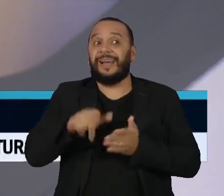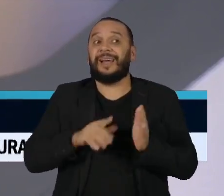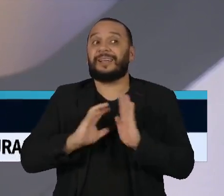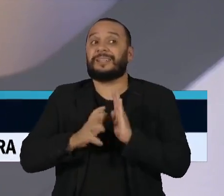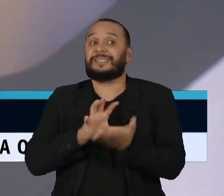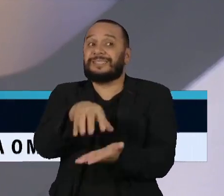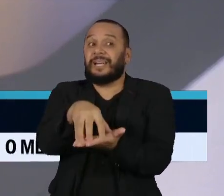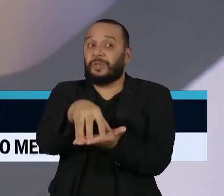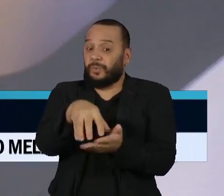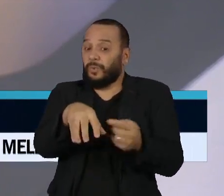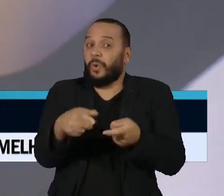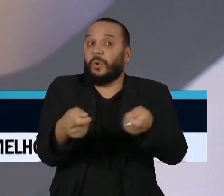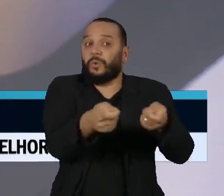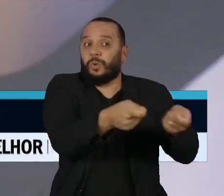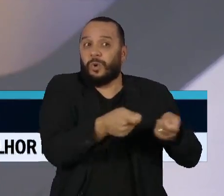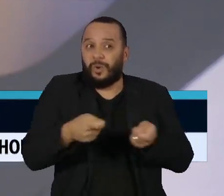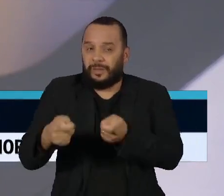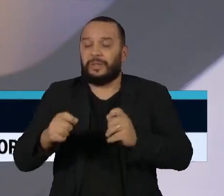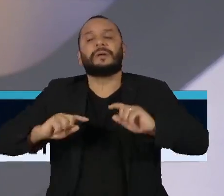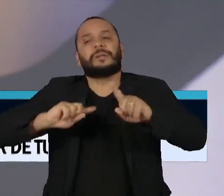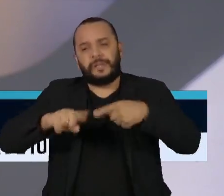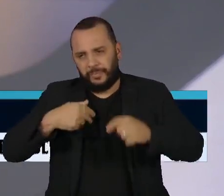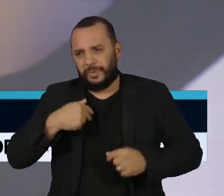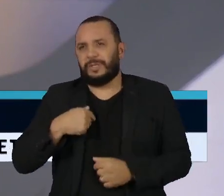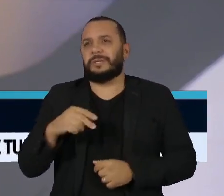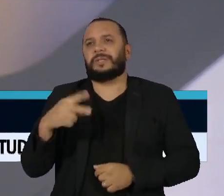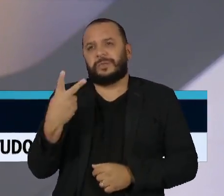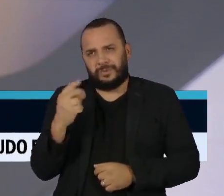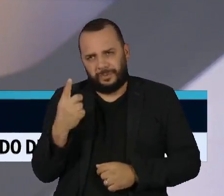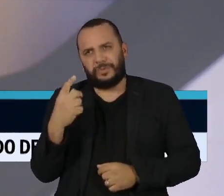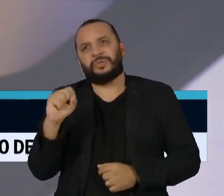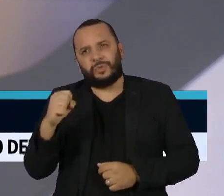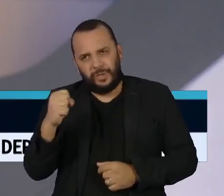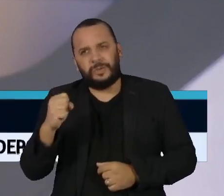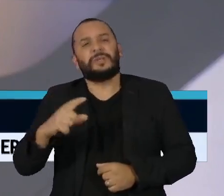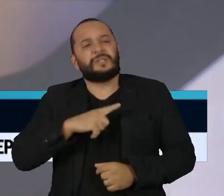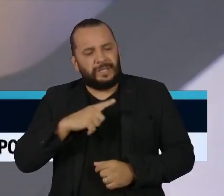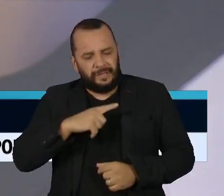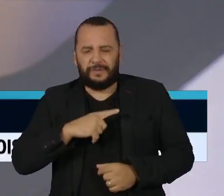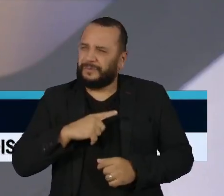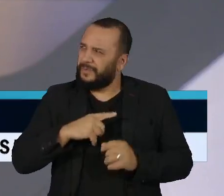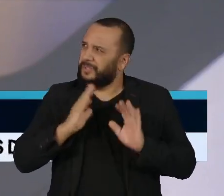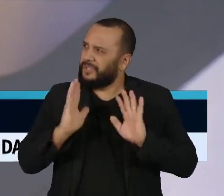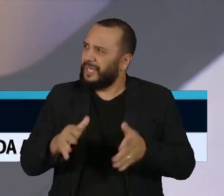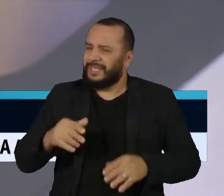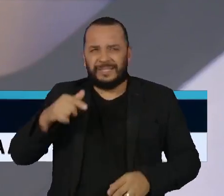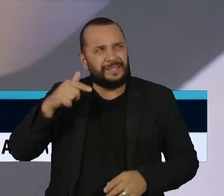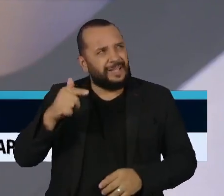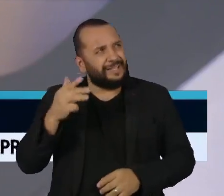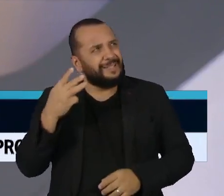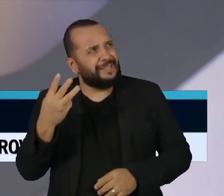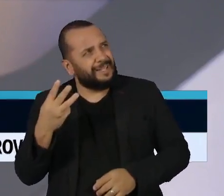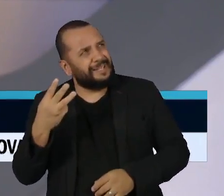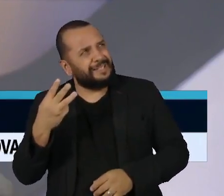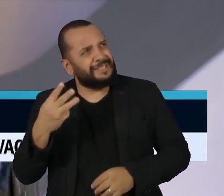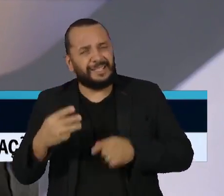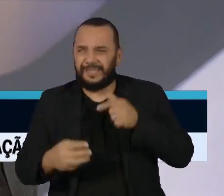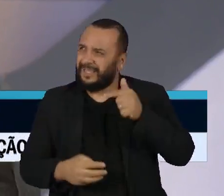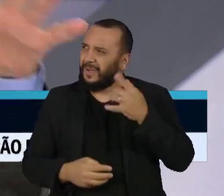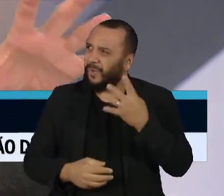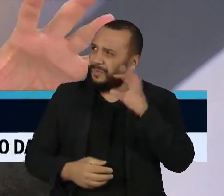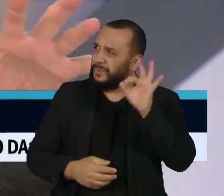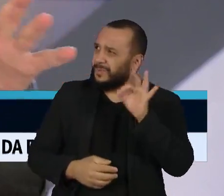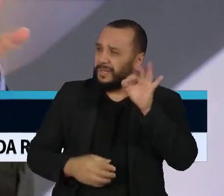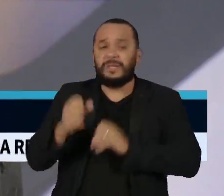vem em 2018, nova eleição, isso sobe para 73%, 74%. Essas eleições do ano passado reforçaram isso. Ou seja, se